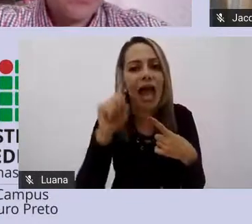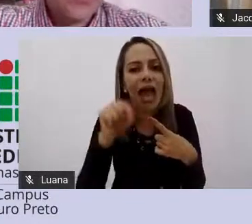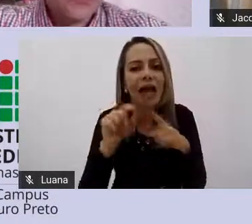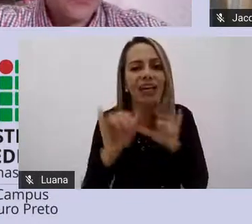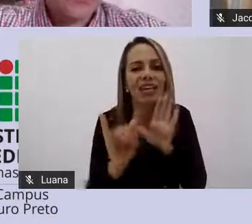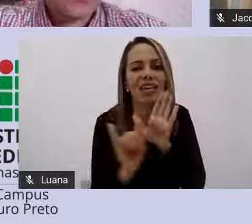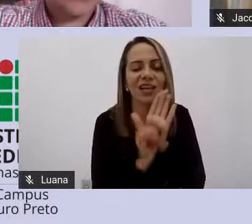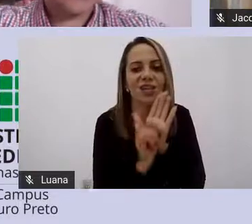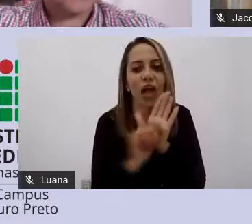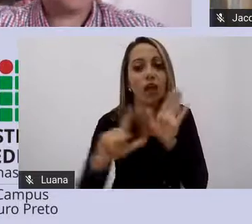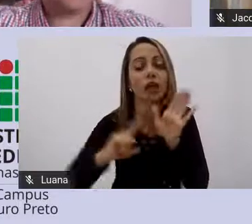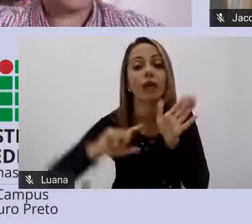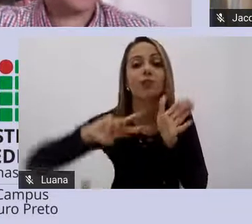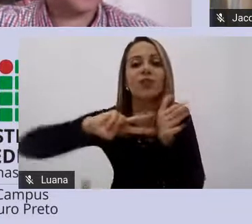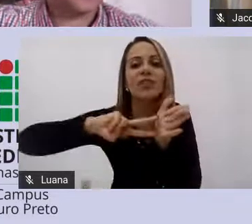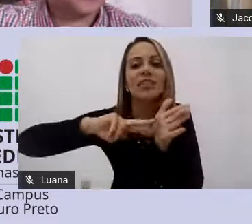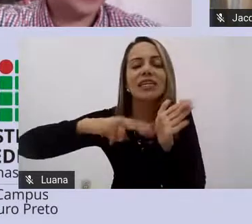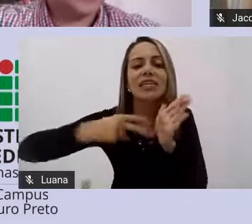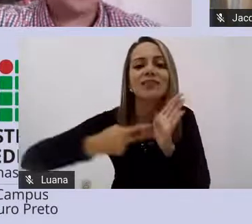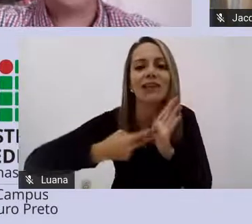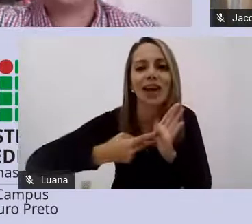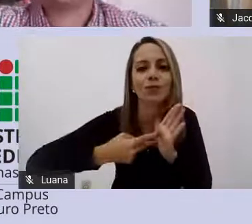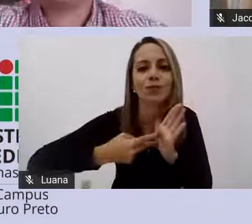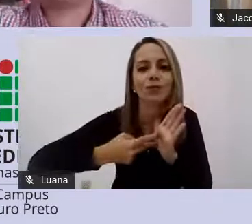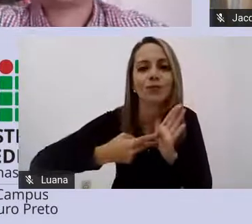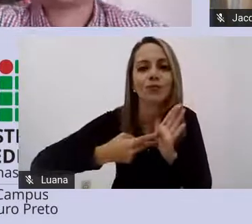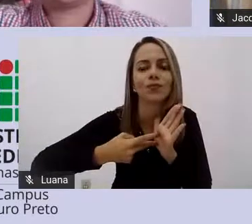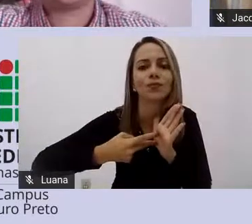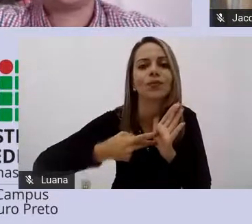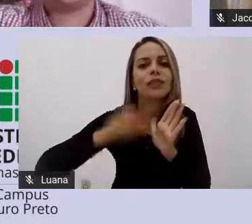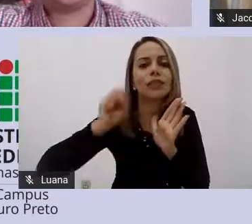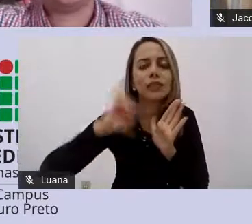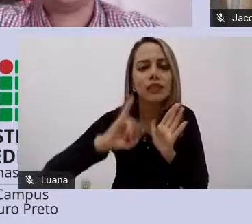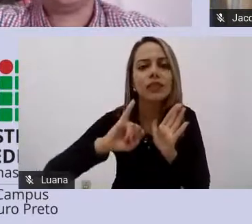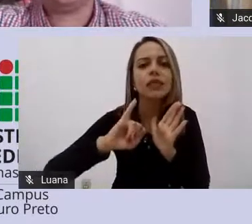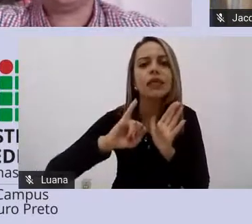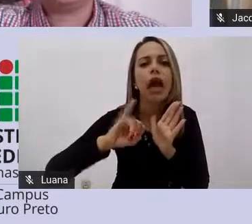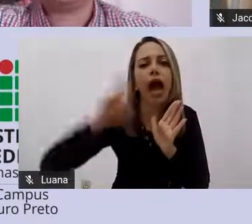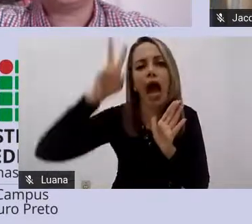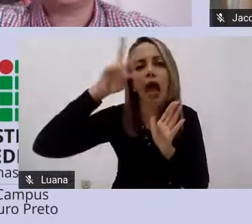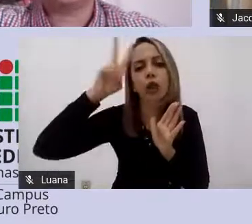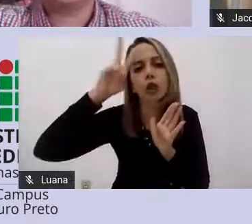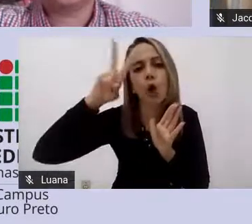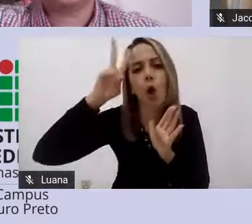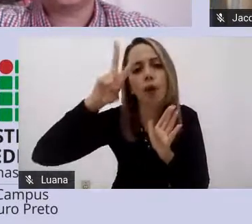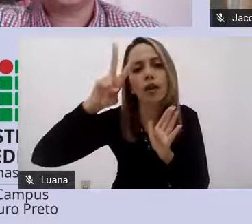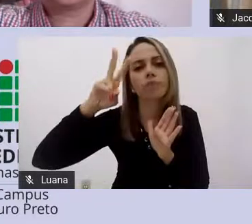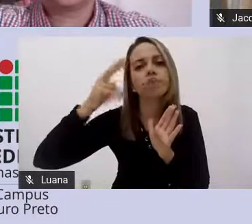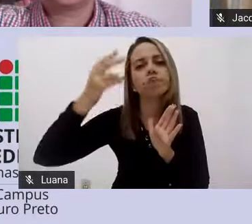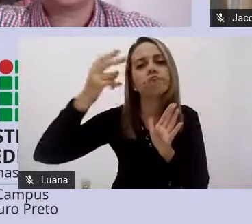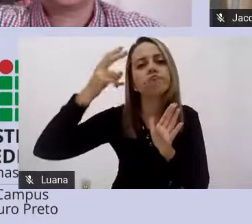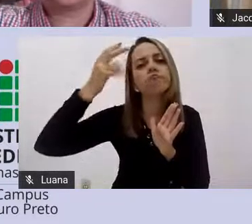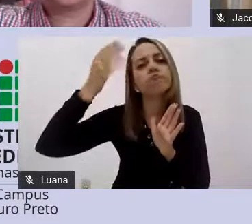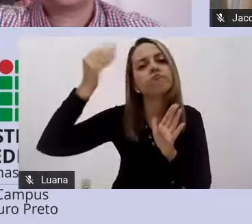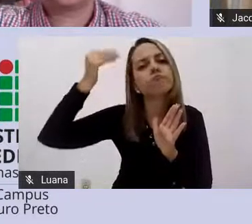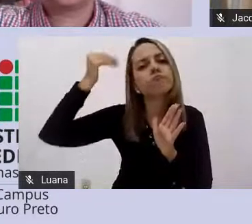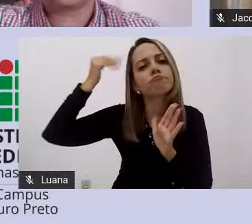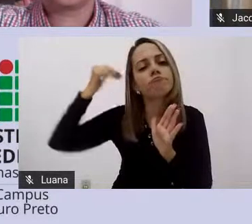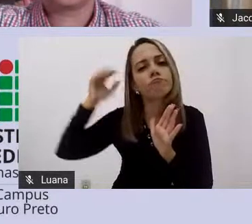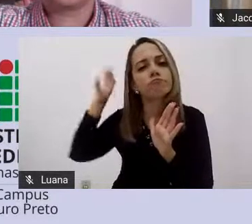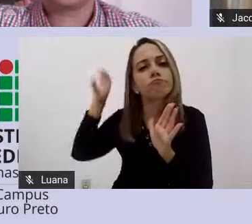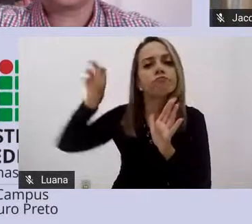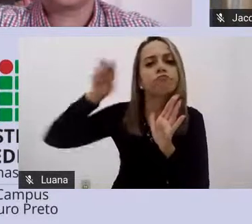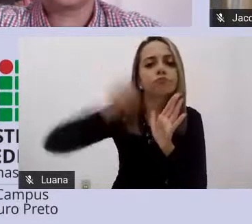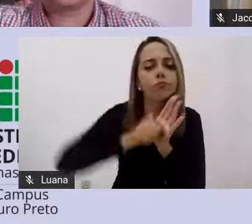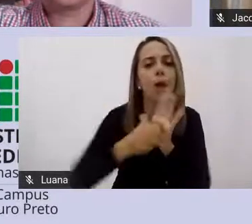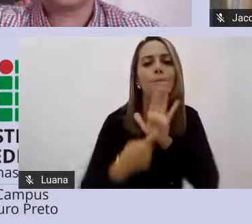sentido que, na recuperação da história, pode ser usada. O caso que o Simval